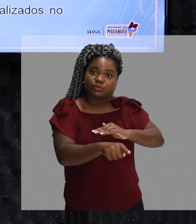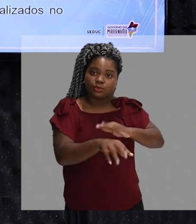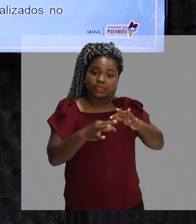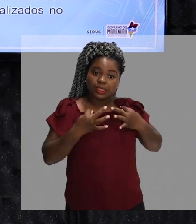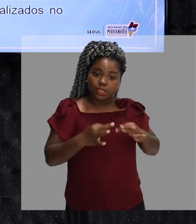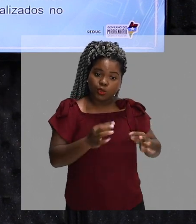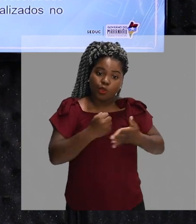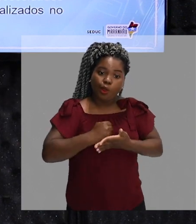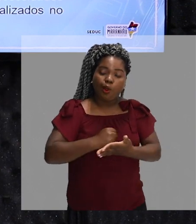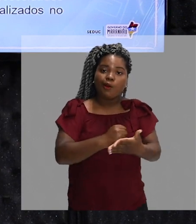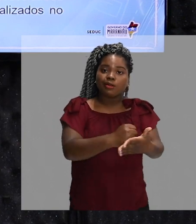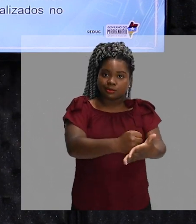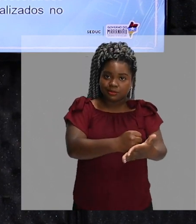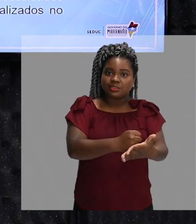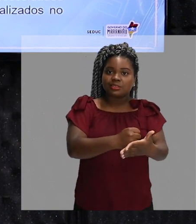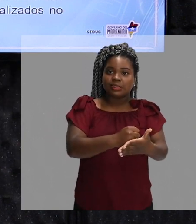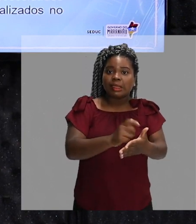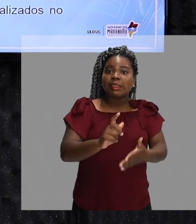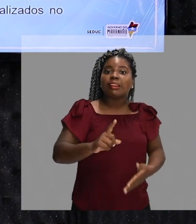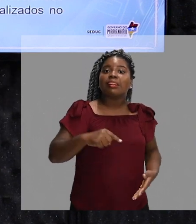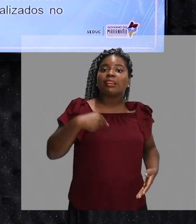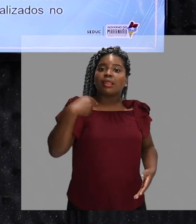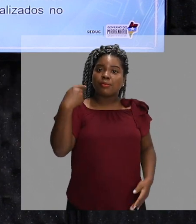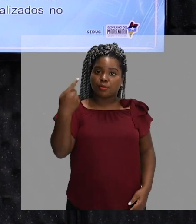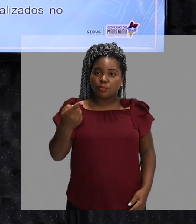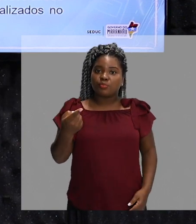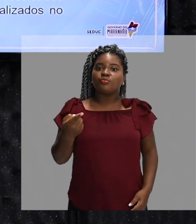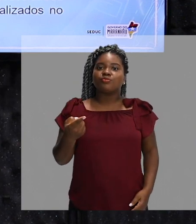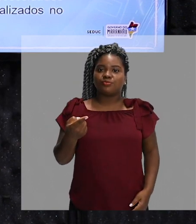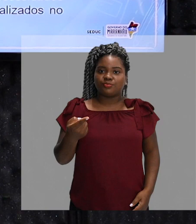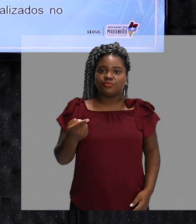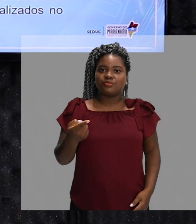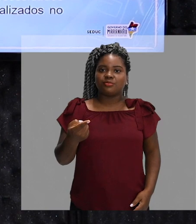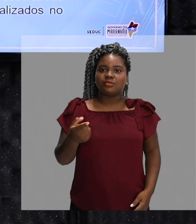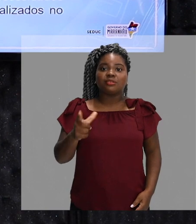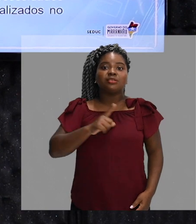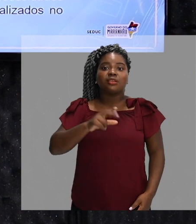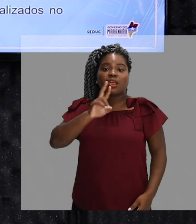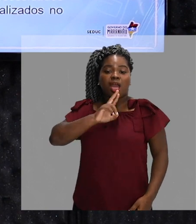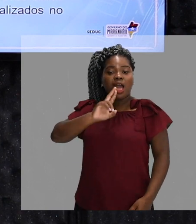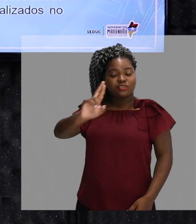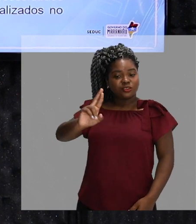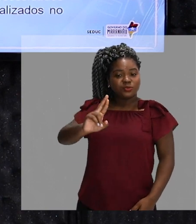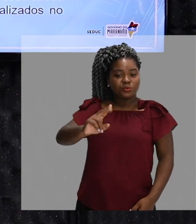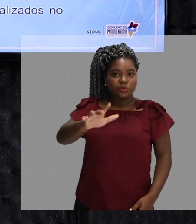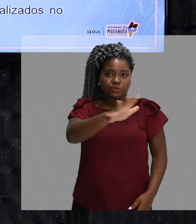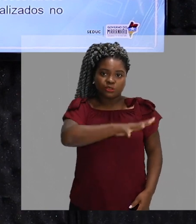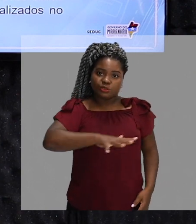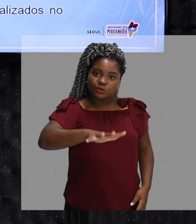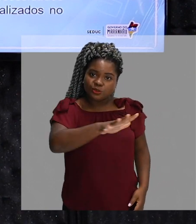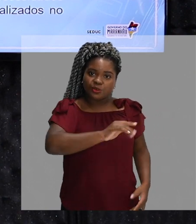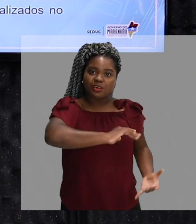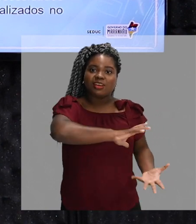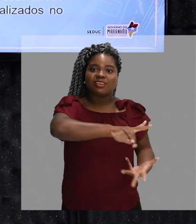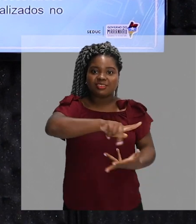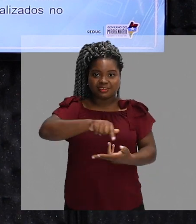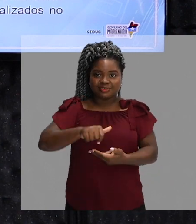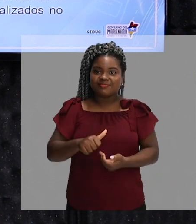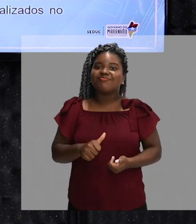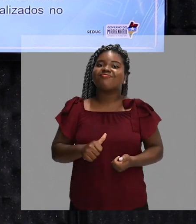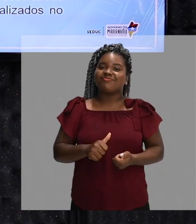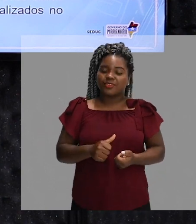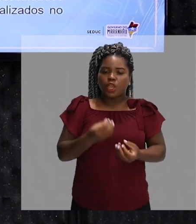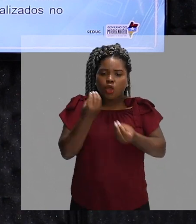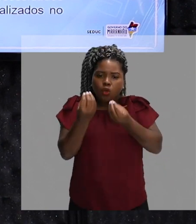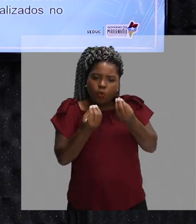pode tomar algumas decisões sobre o espaço, sobre o planejamento do espaço,